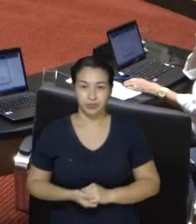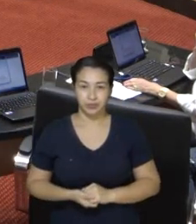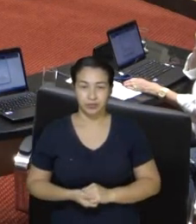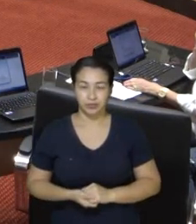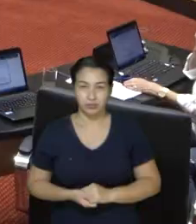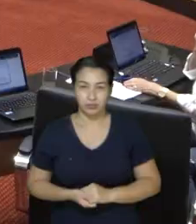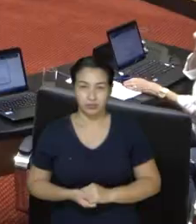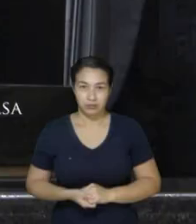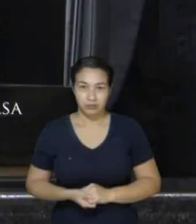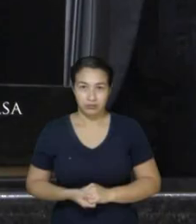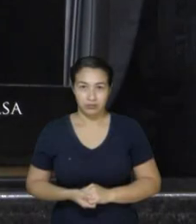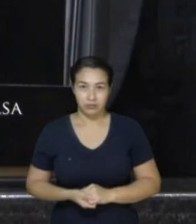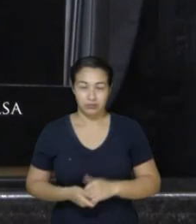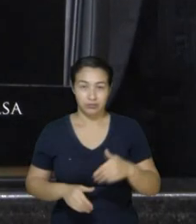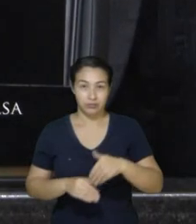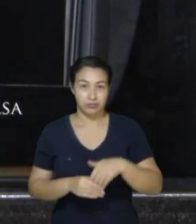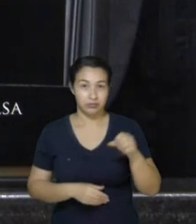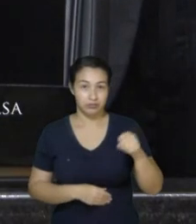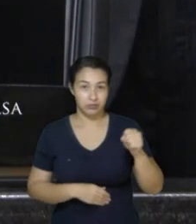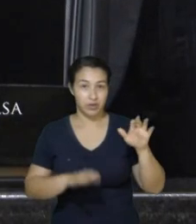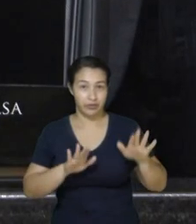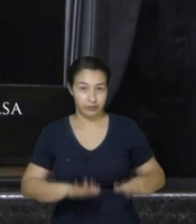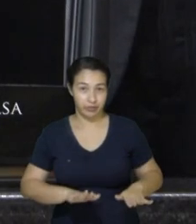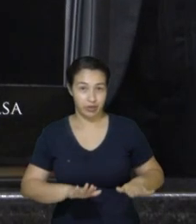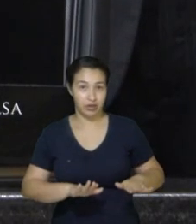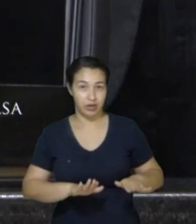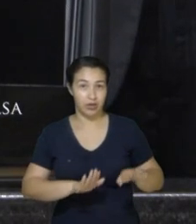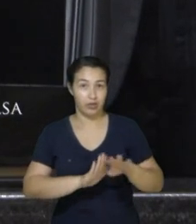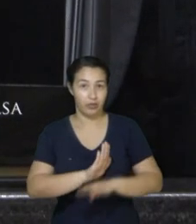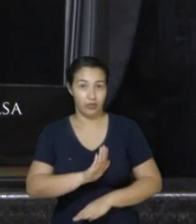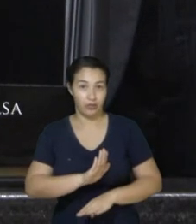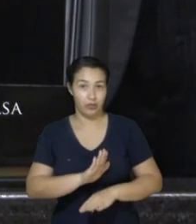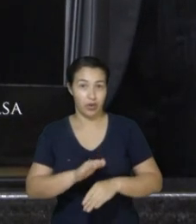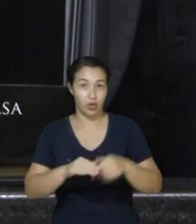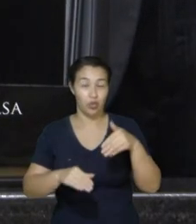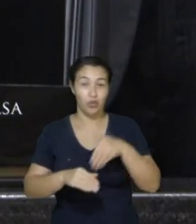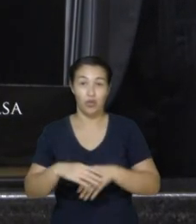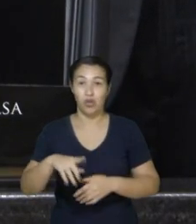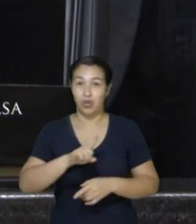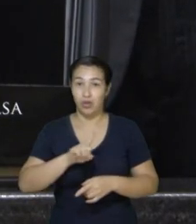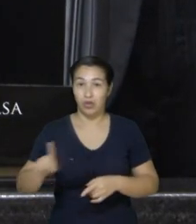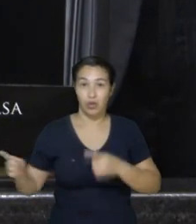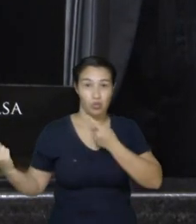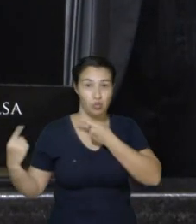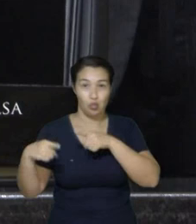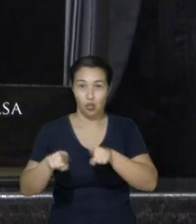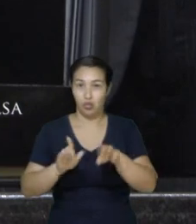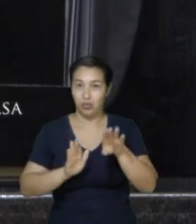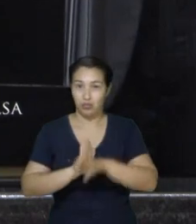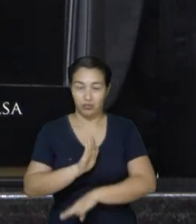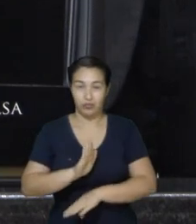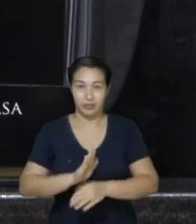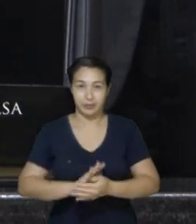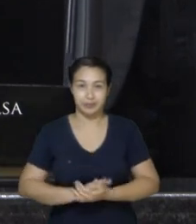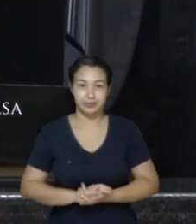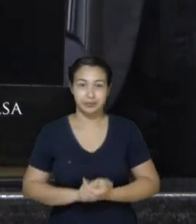Quem vota sim, mantém o veto. Quem vota não, rejeita o veto. Senhores